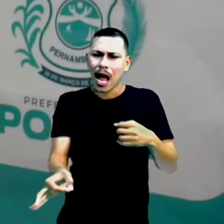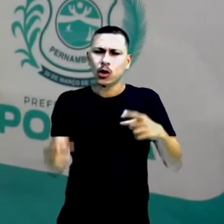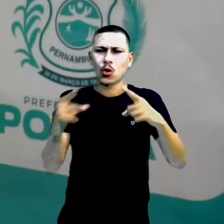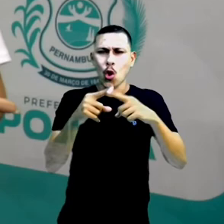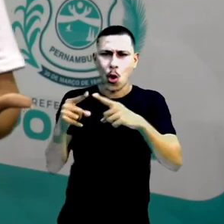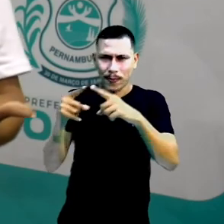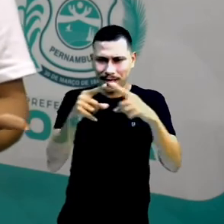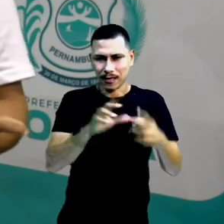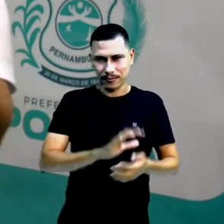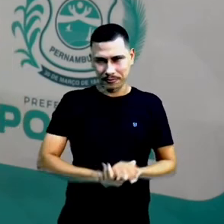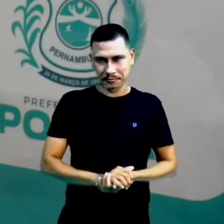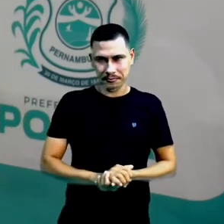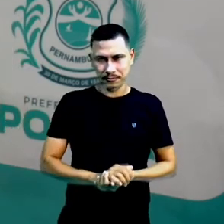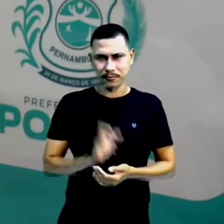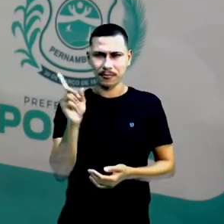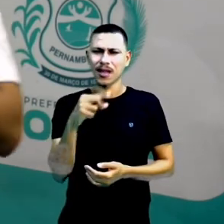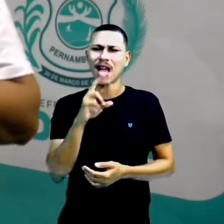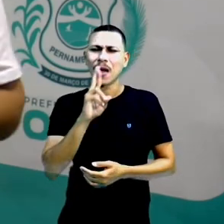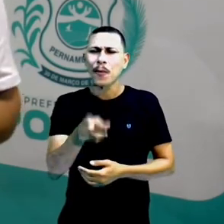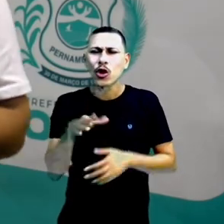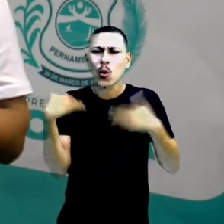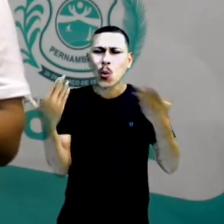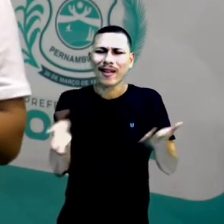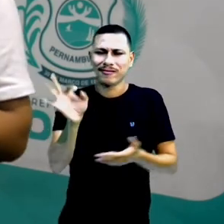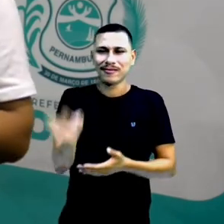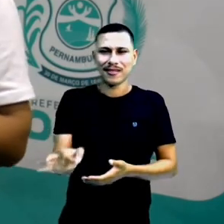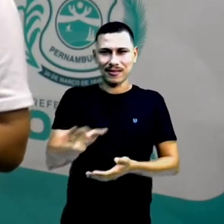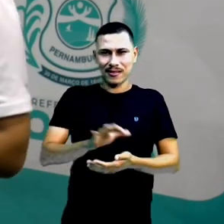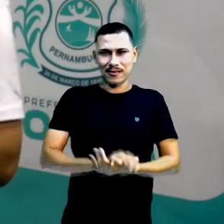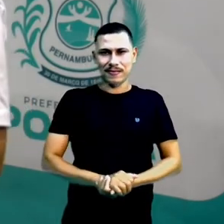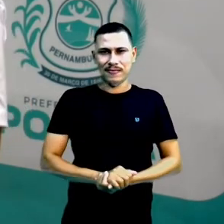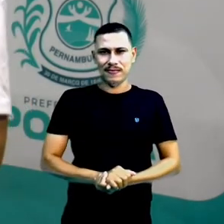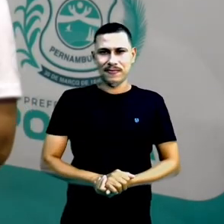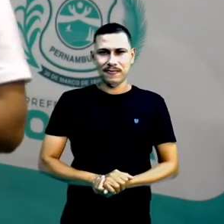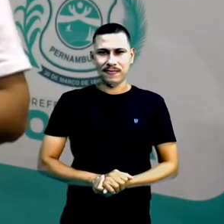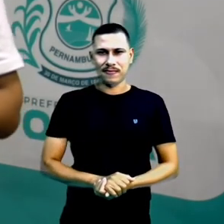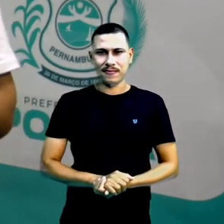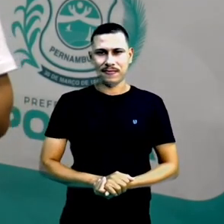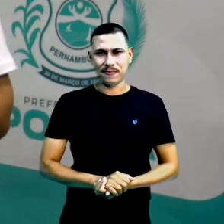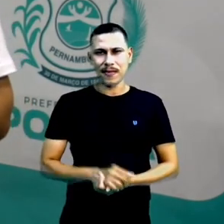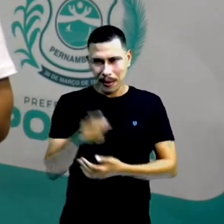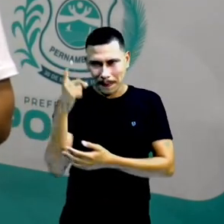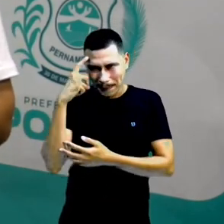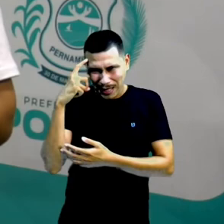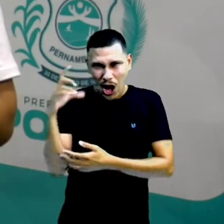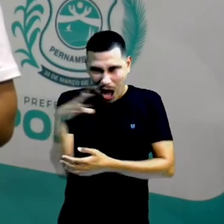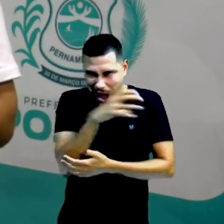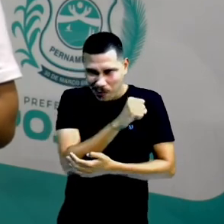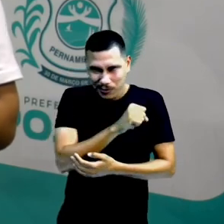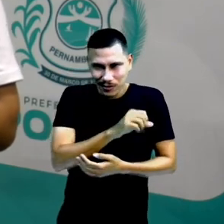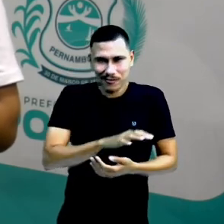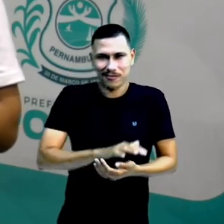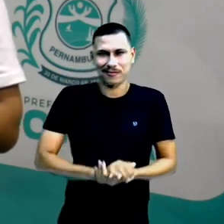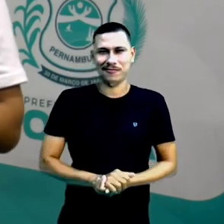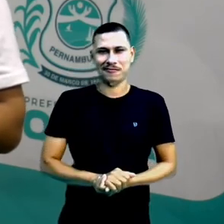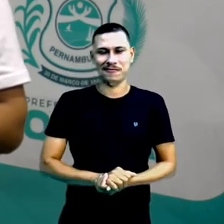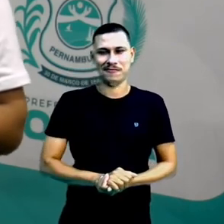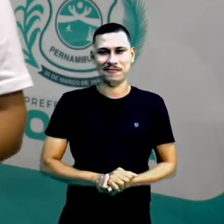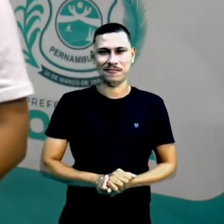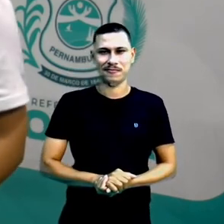em diante do que estudamos hoje Qual é a resposta correta tô pensando rápido